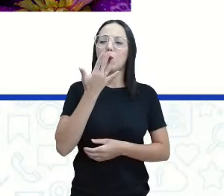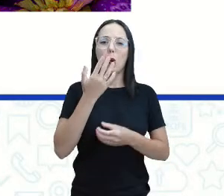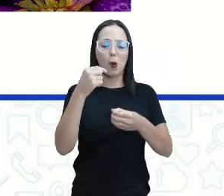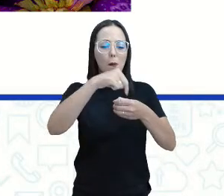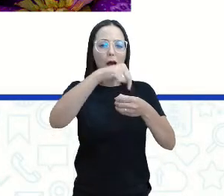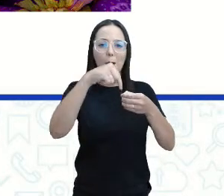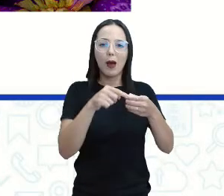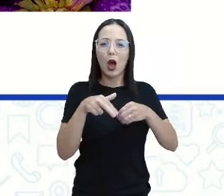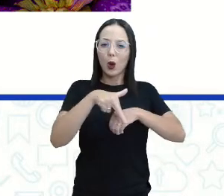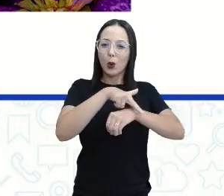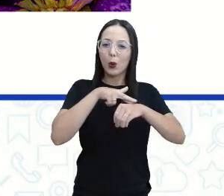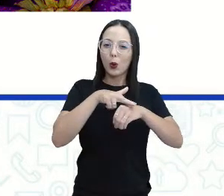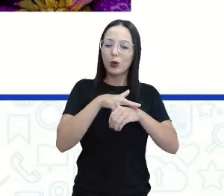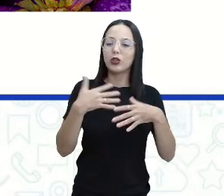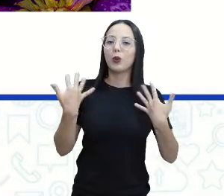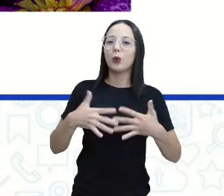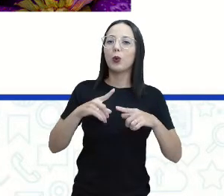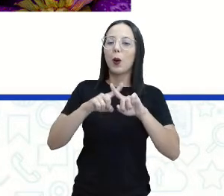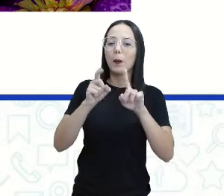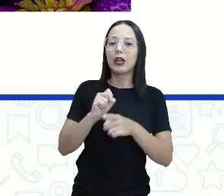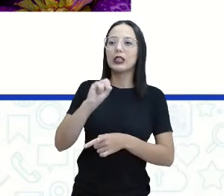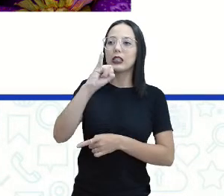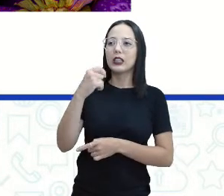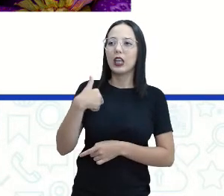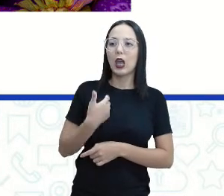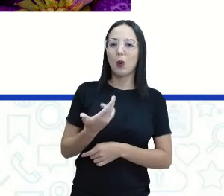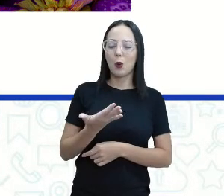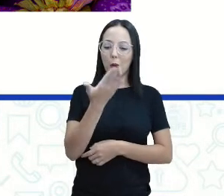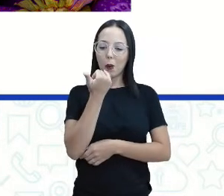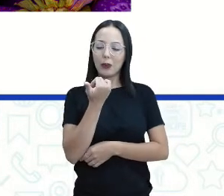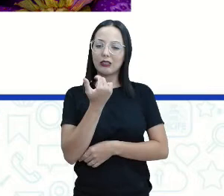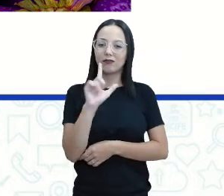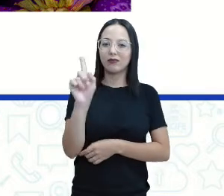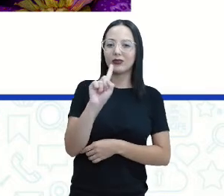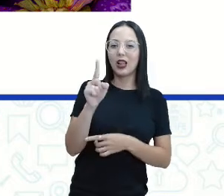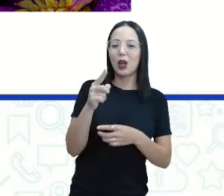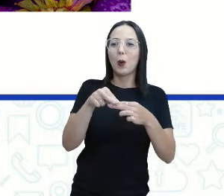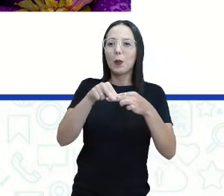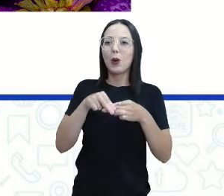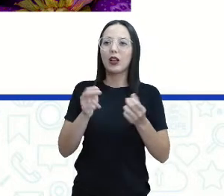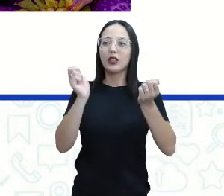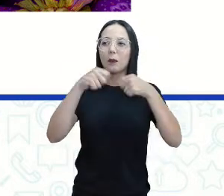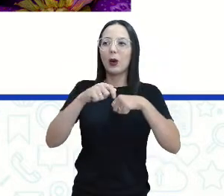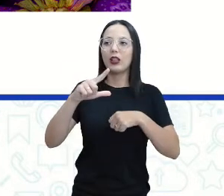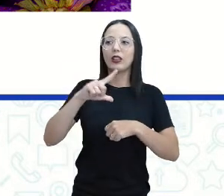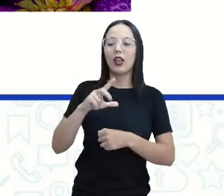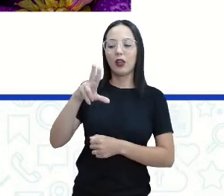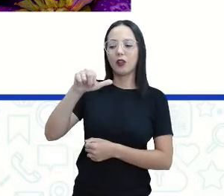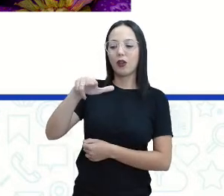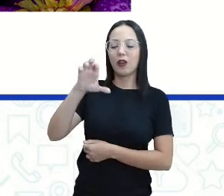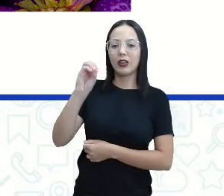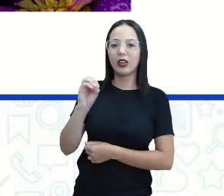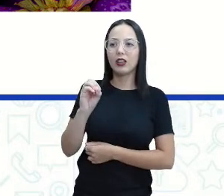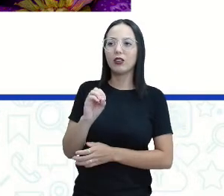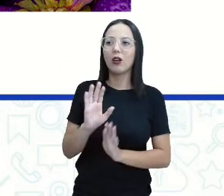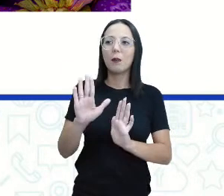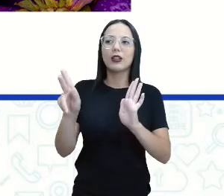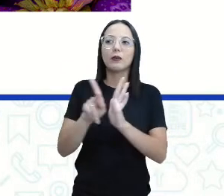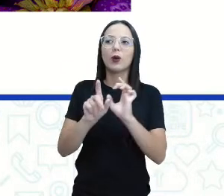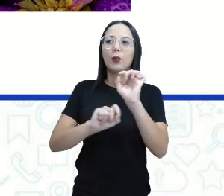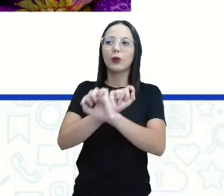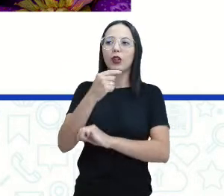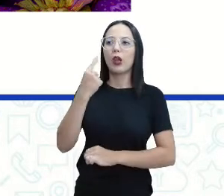né? Mas, gente, ó, se alguém ficar, eu não vou comer esse morango não, porque pode ter veneno, não sei o quê. Não, mas isso é uma